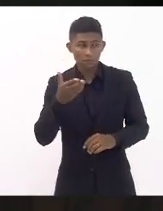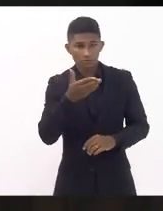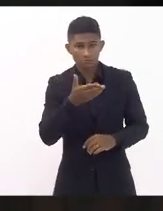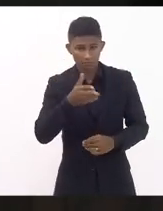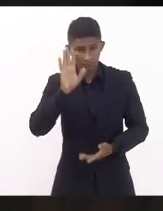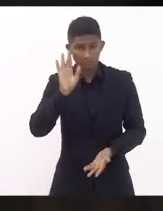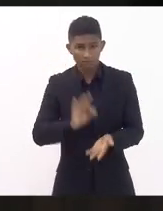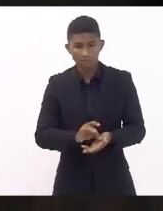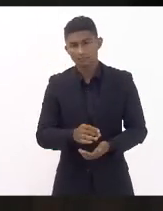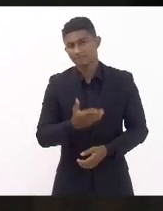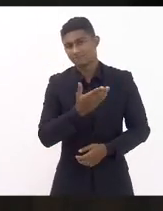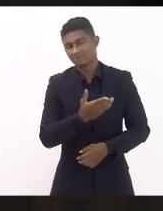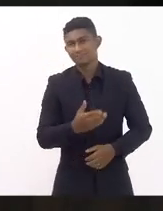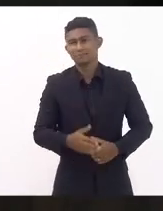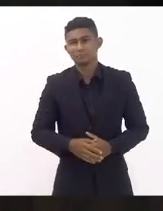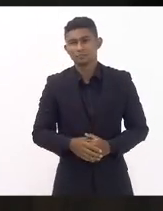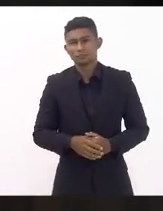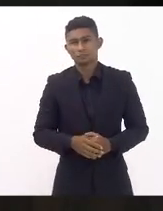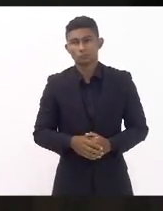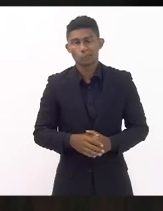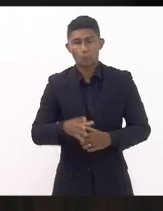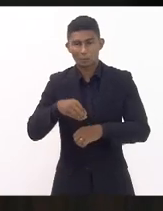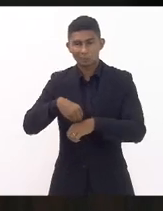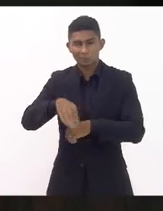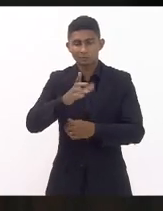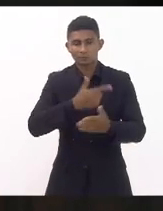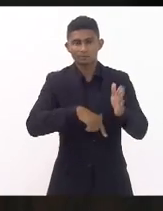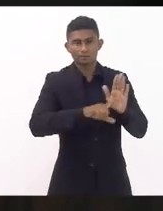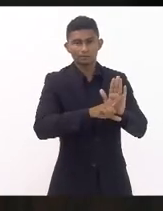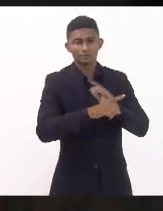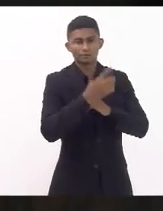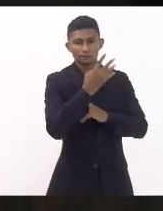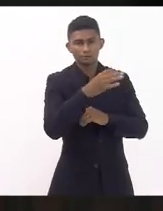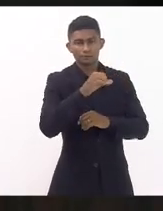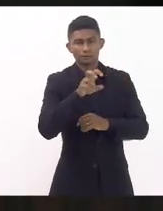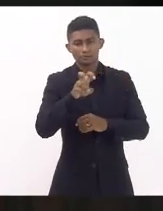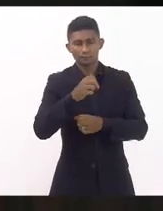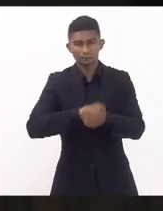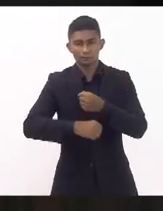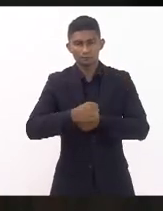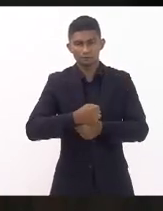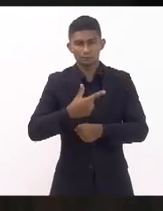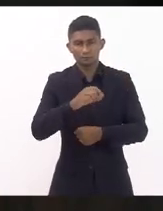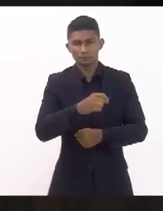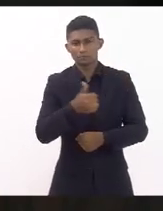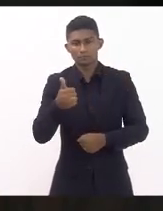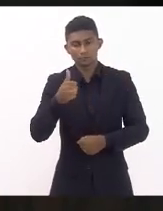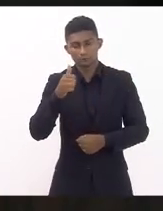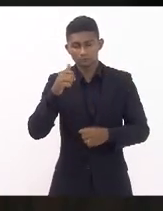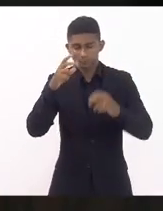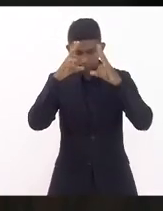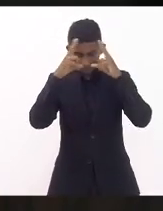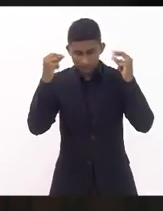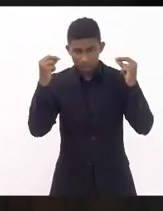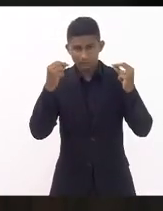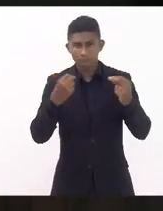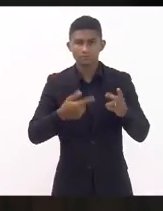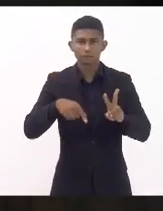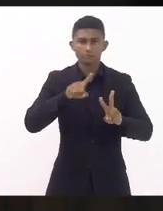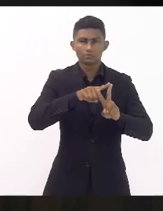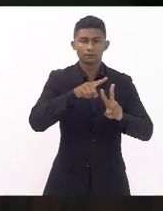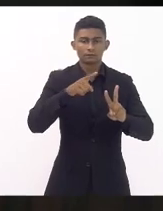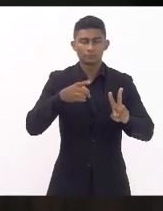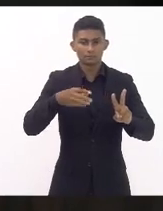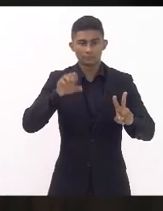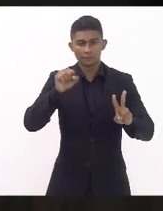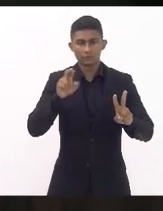Verdade. Indicação legislativa número 495 de 21, de autoria da deputada enfermeira Rejane e subtenente Bernardo, que solicita ao